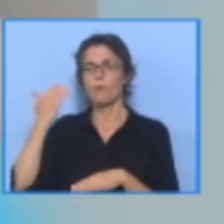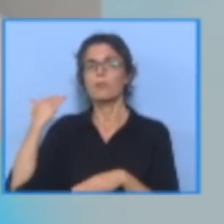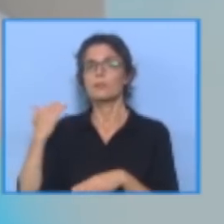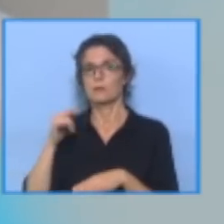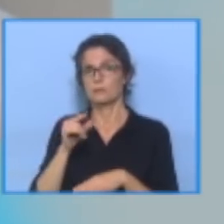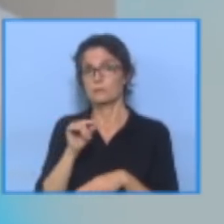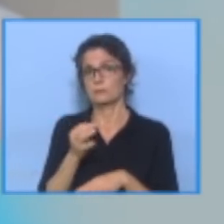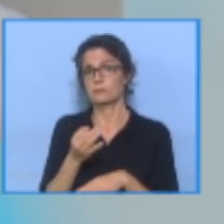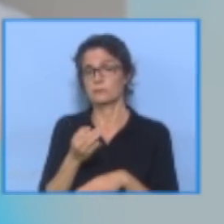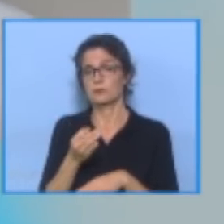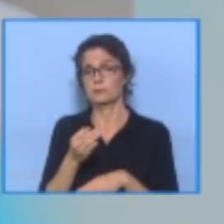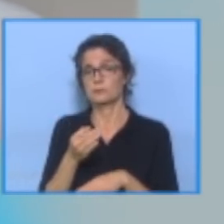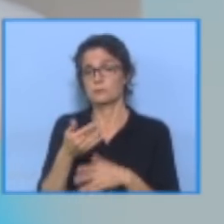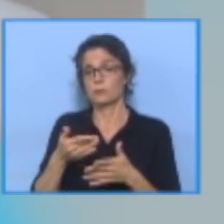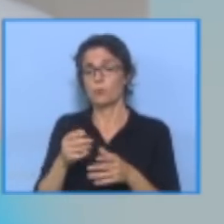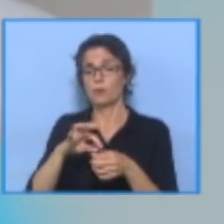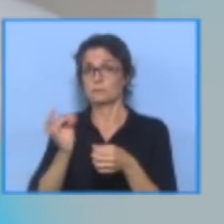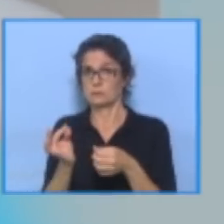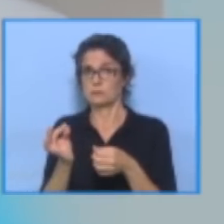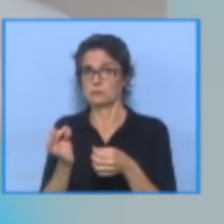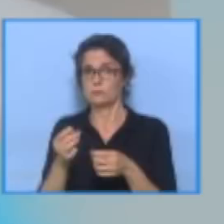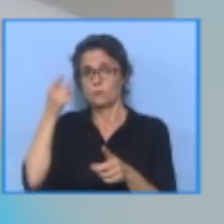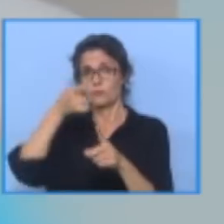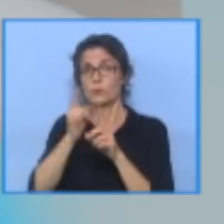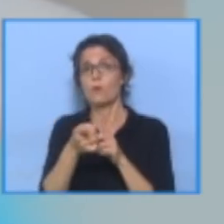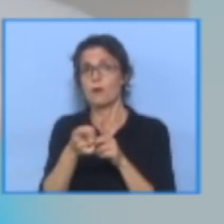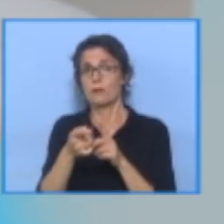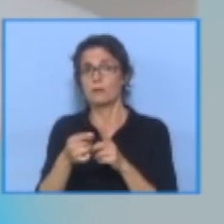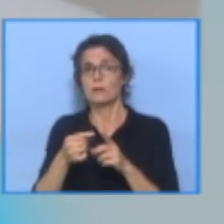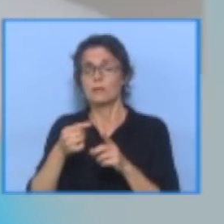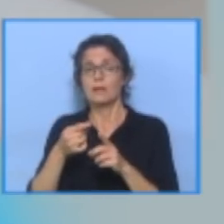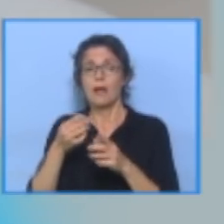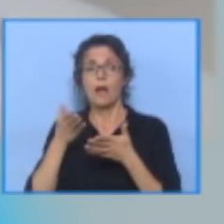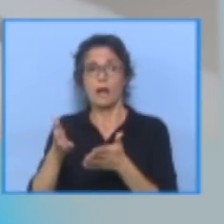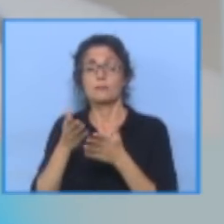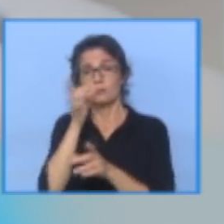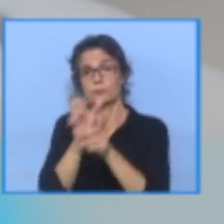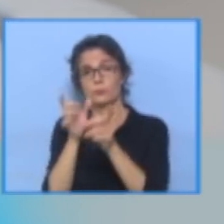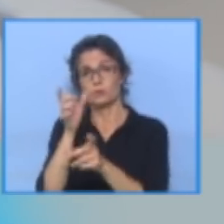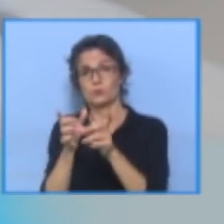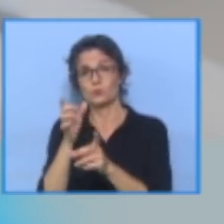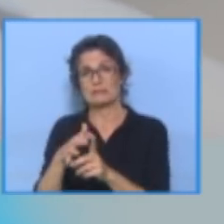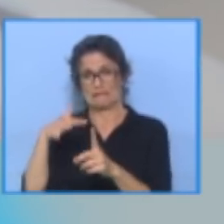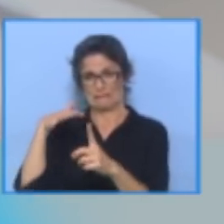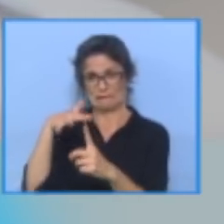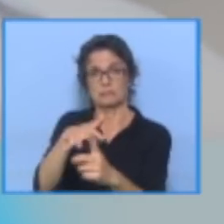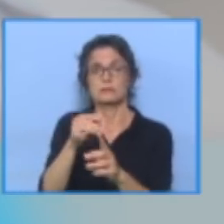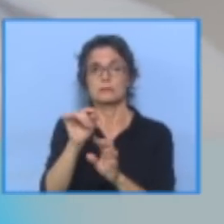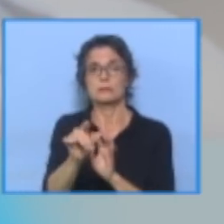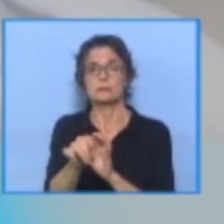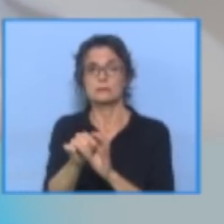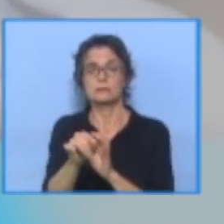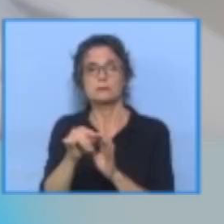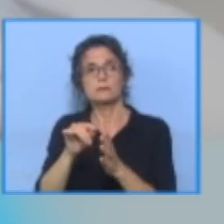é exatamente ajudar os cristãos perseguidos, e no início desta organização, Ajuda a Igreja que Sofre, em 1947, nasceu mesmo com